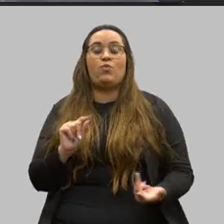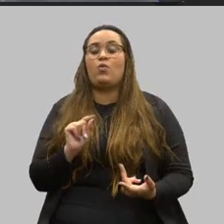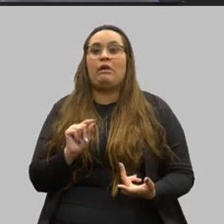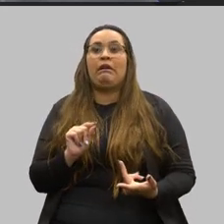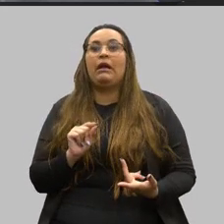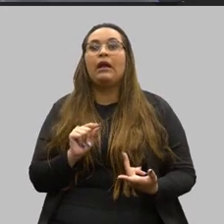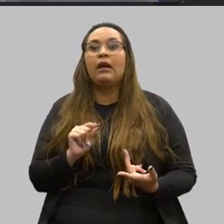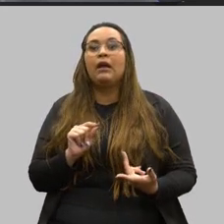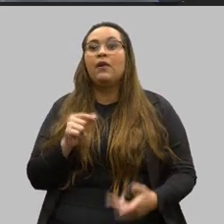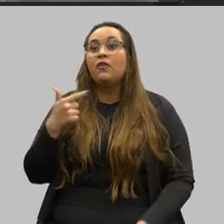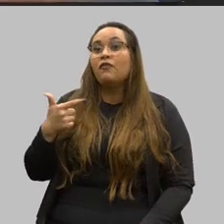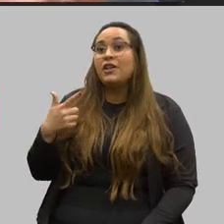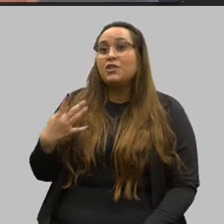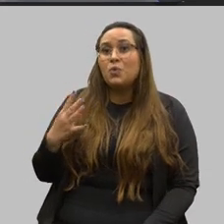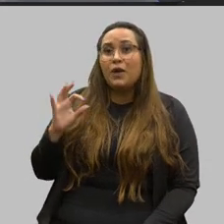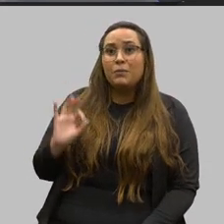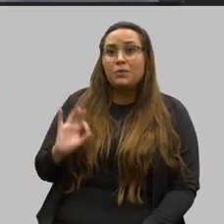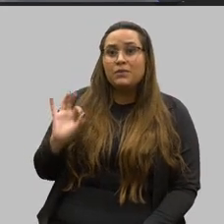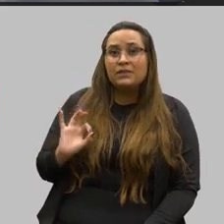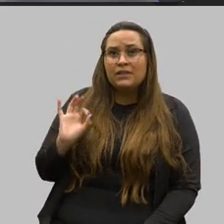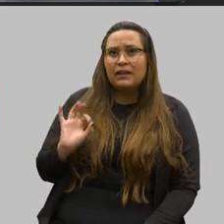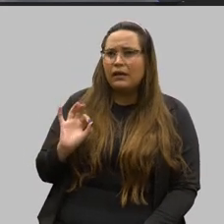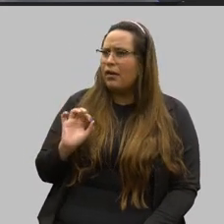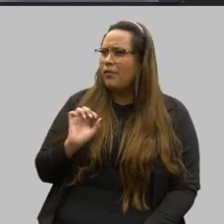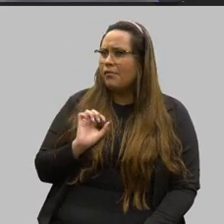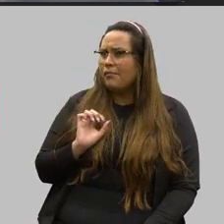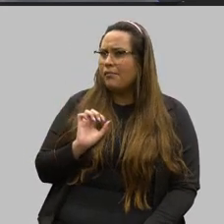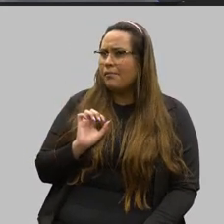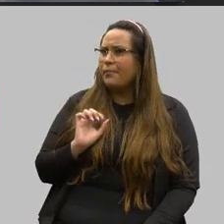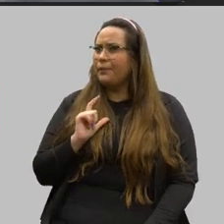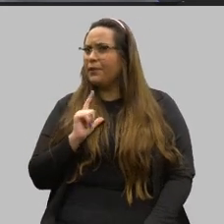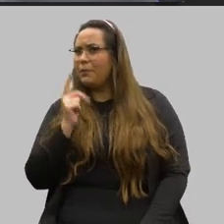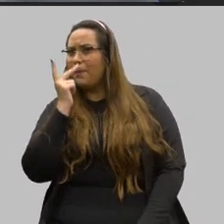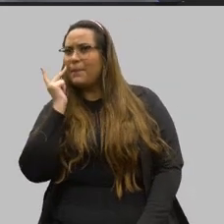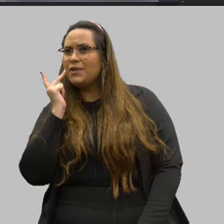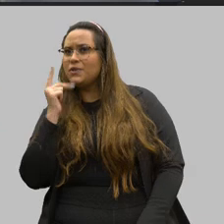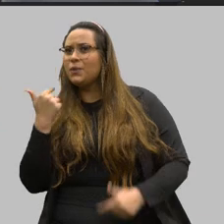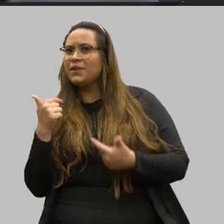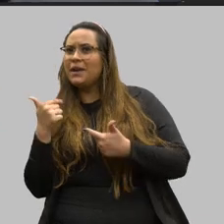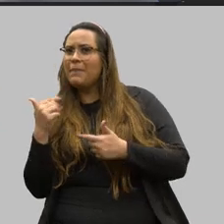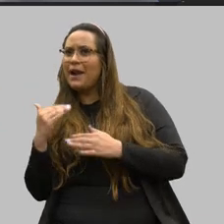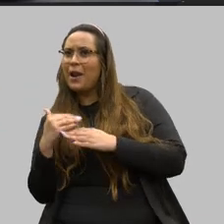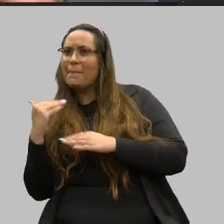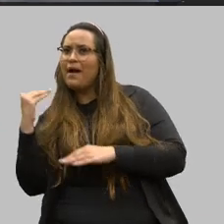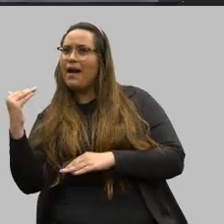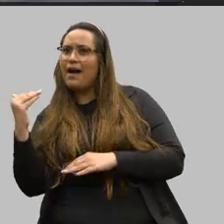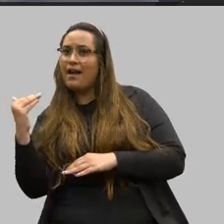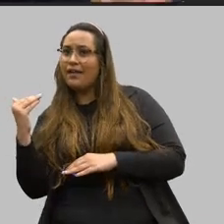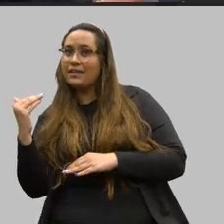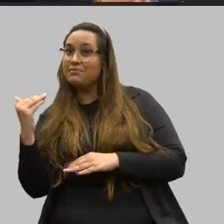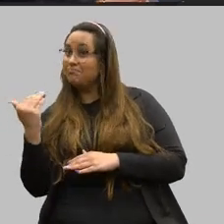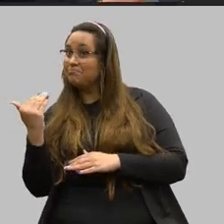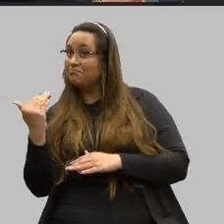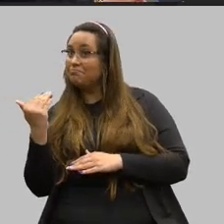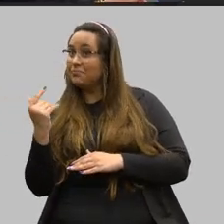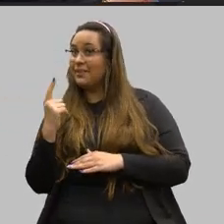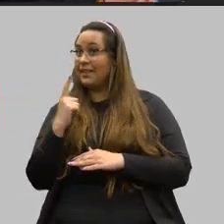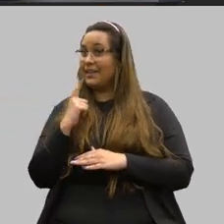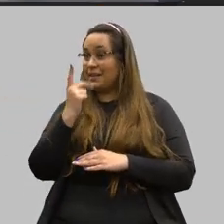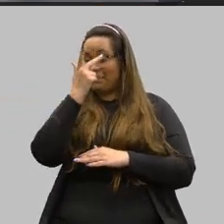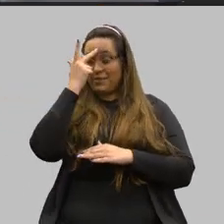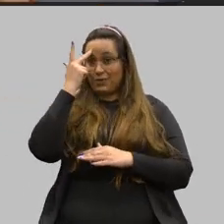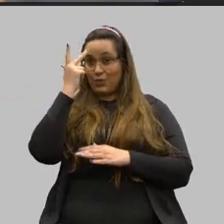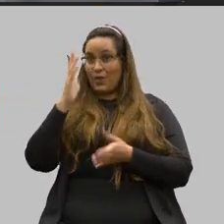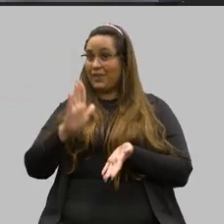24% a menos tem alguém trabalhando a mais tem alguém sendo tem está sendo cobrado a mais